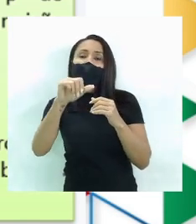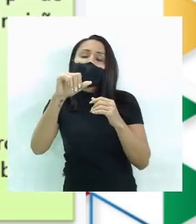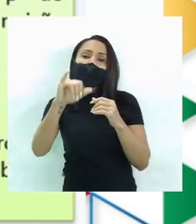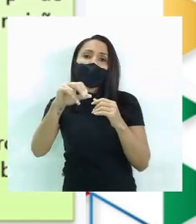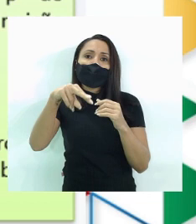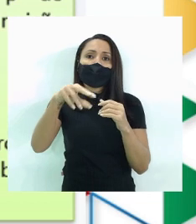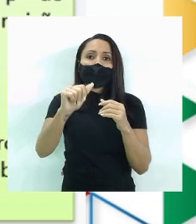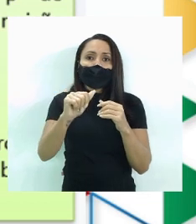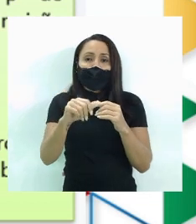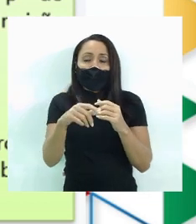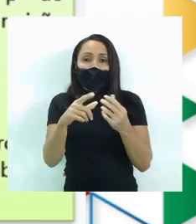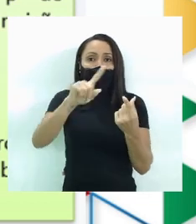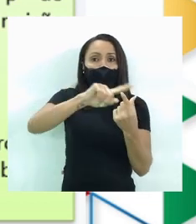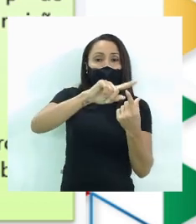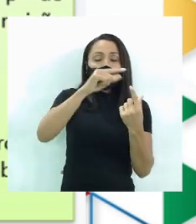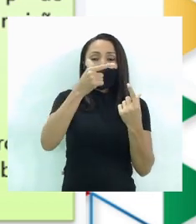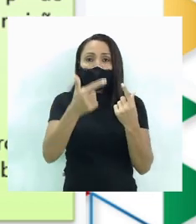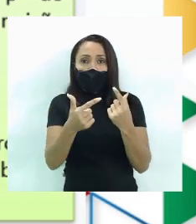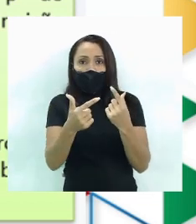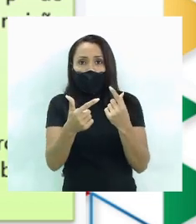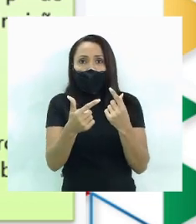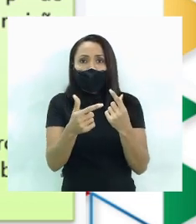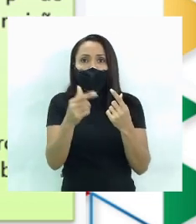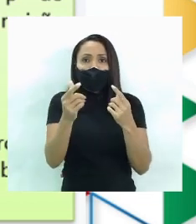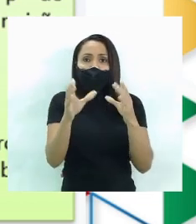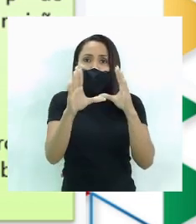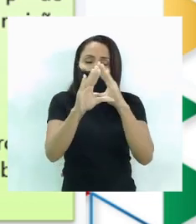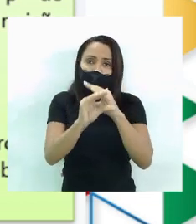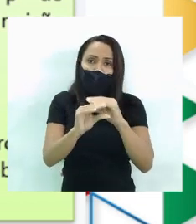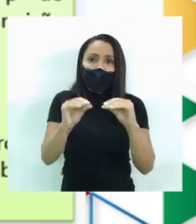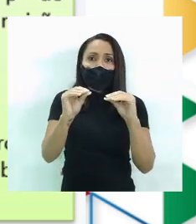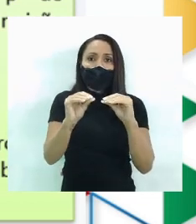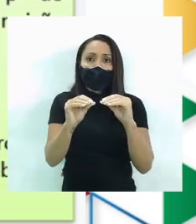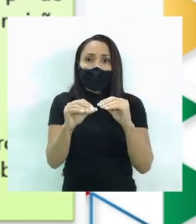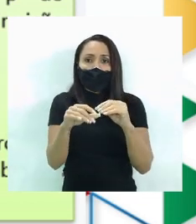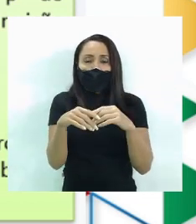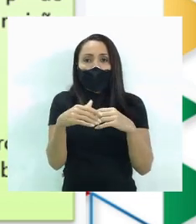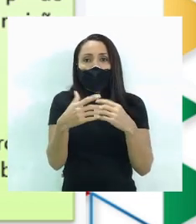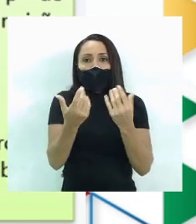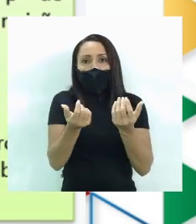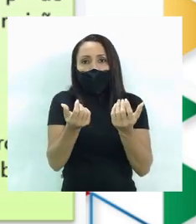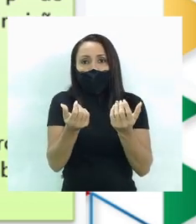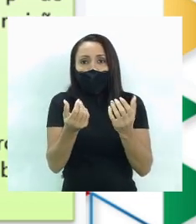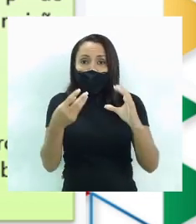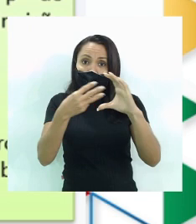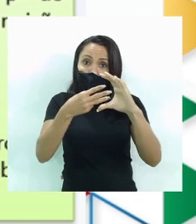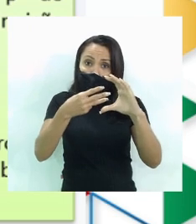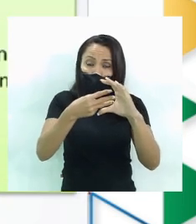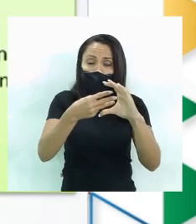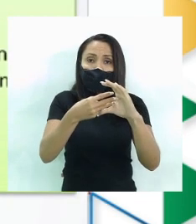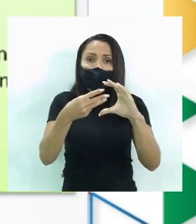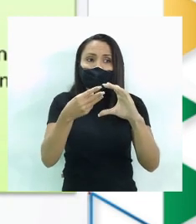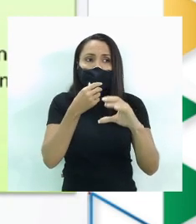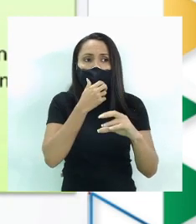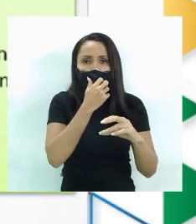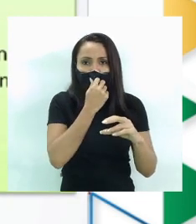tipo 2, causa a redução do número de receptores da insulina das membranas das células, tá certo? Vamos